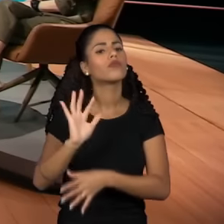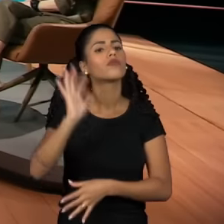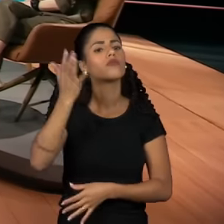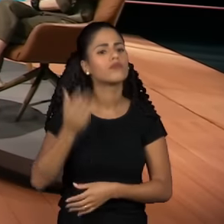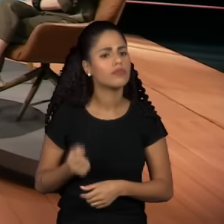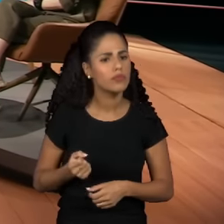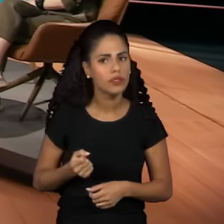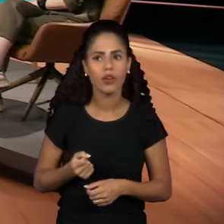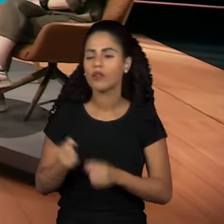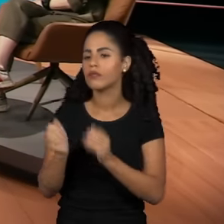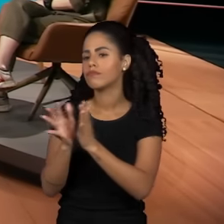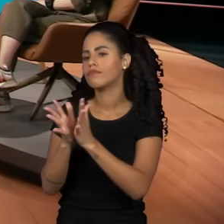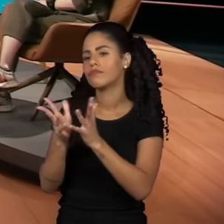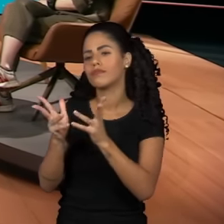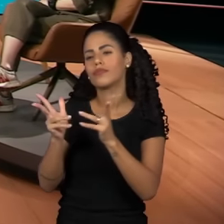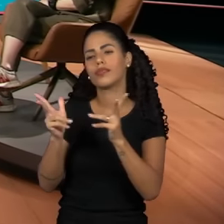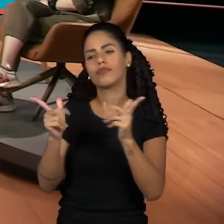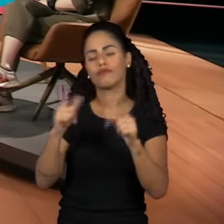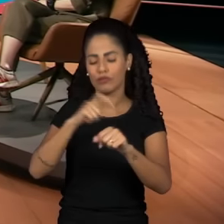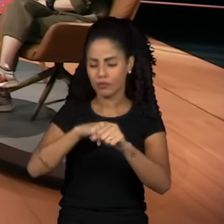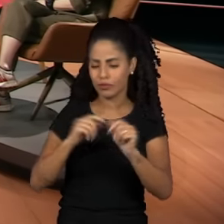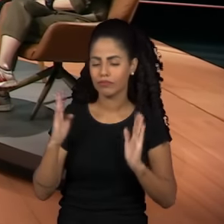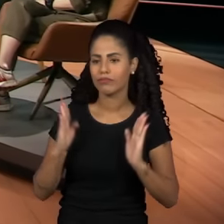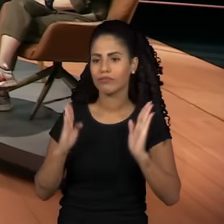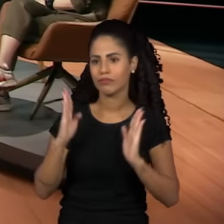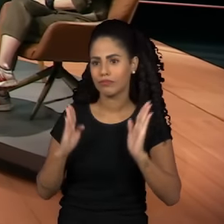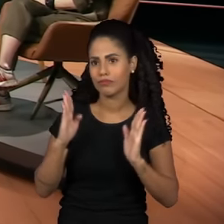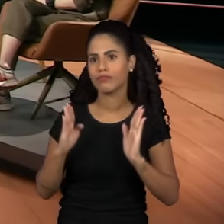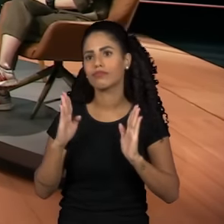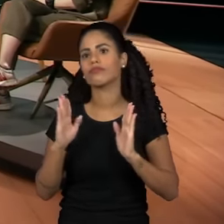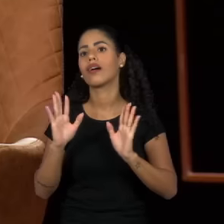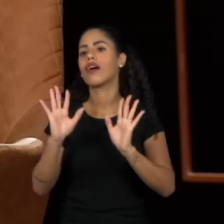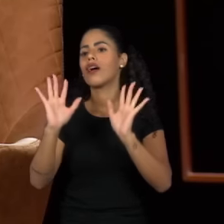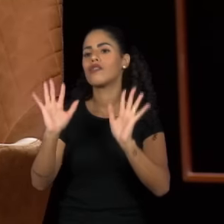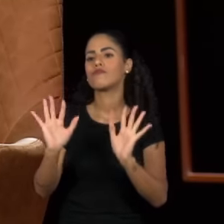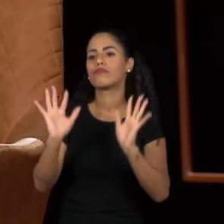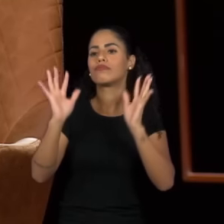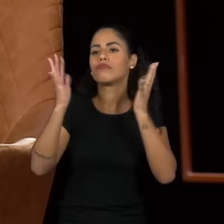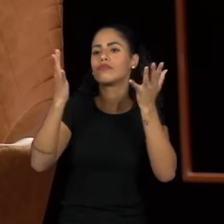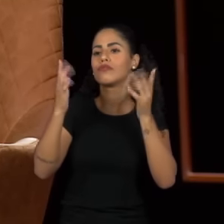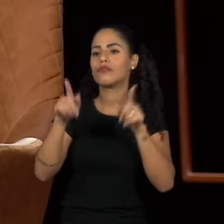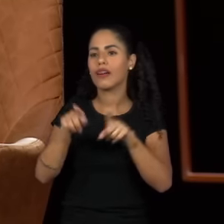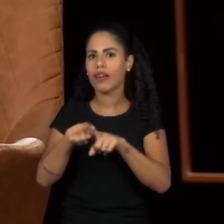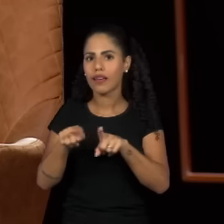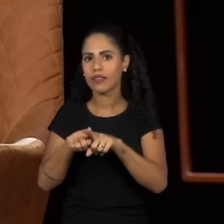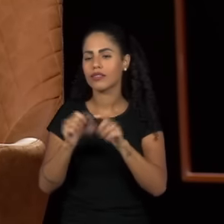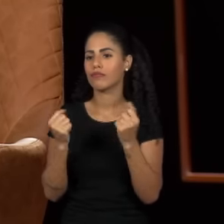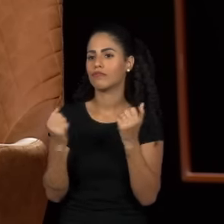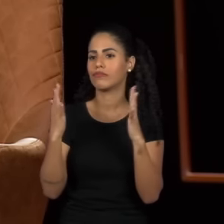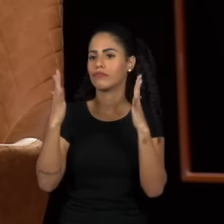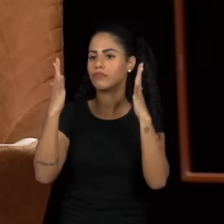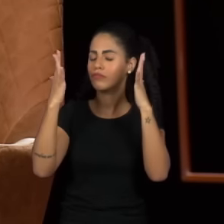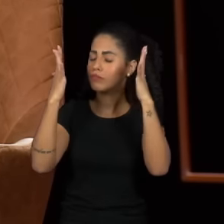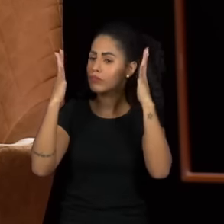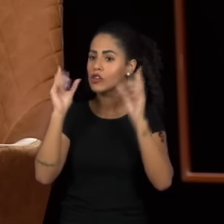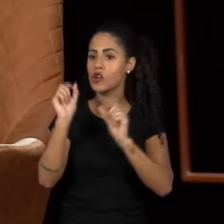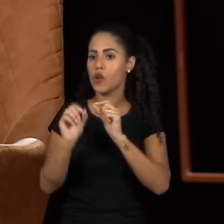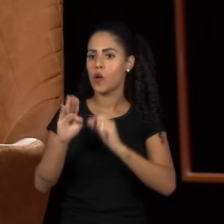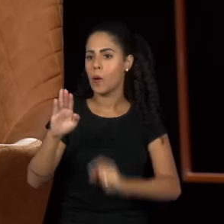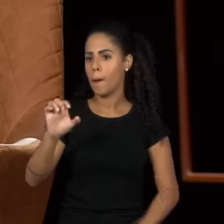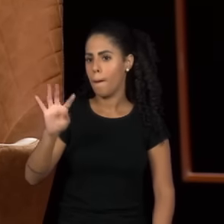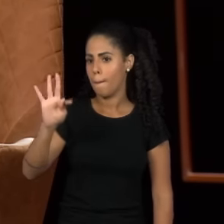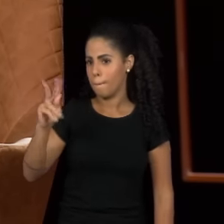maravilhoso, porque a Cal ia fazer 15 anos e resolveram fazer uma grande montagem e chamaram o Gerald Thomas, com a Beth